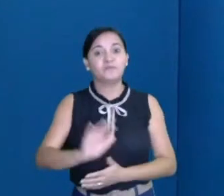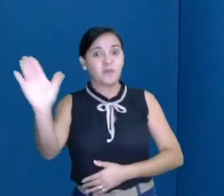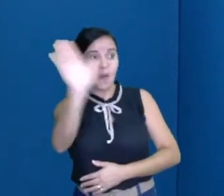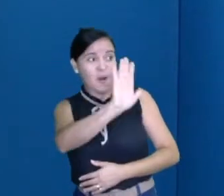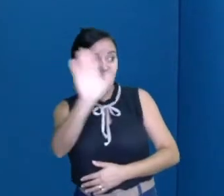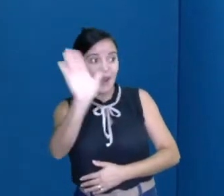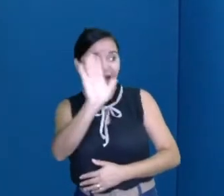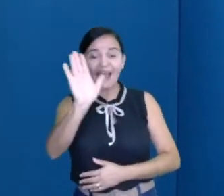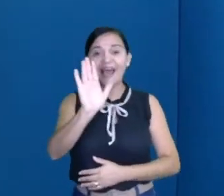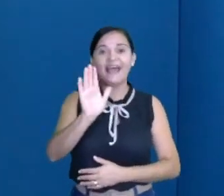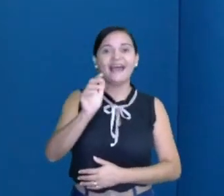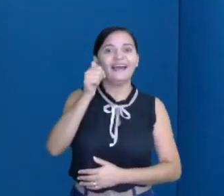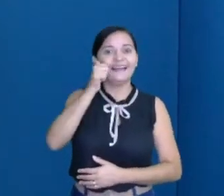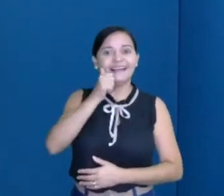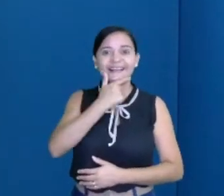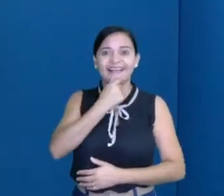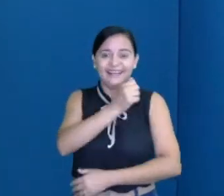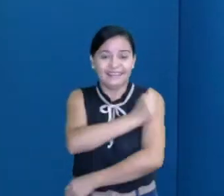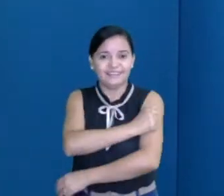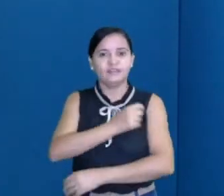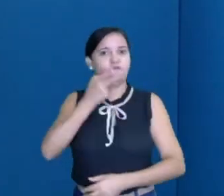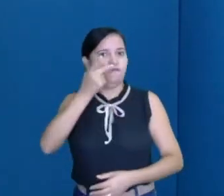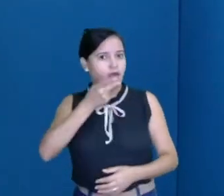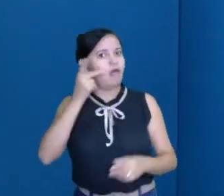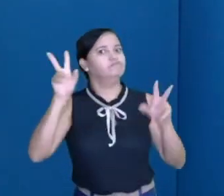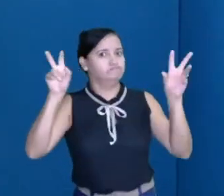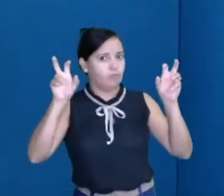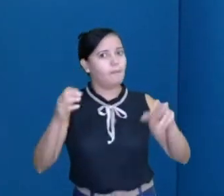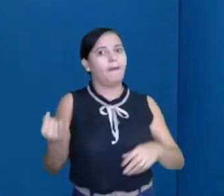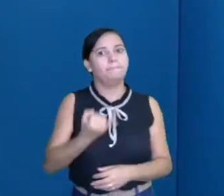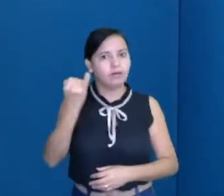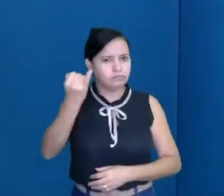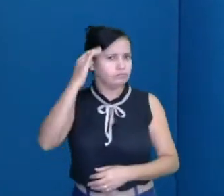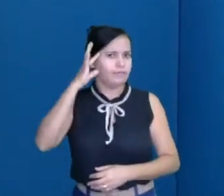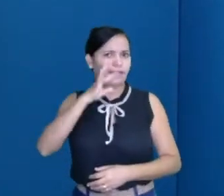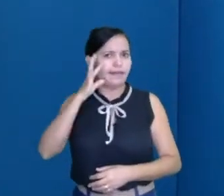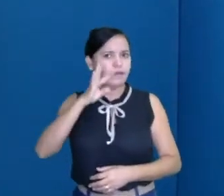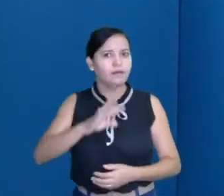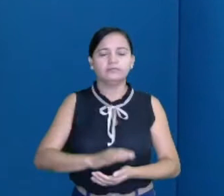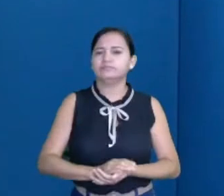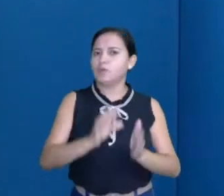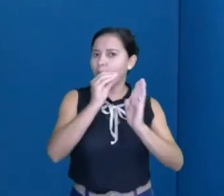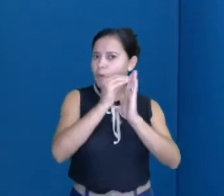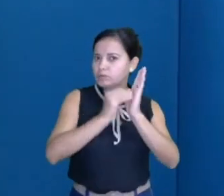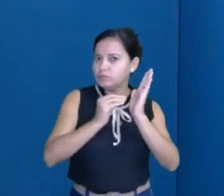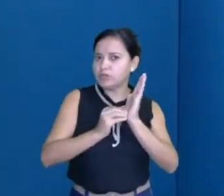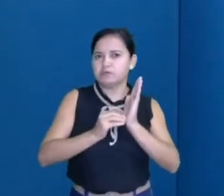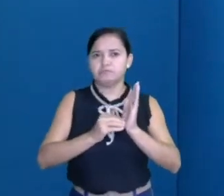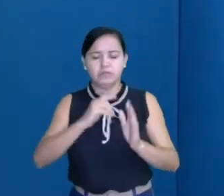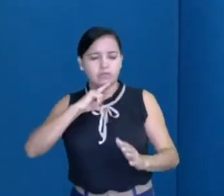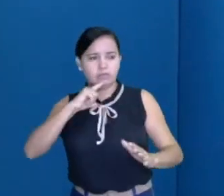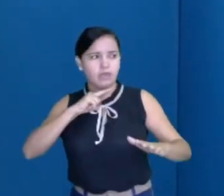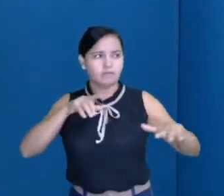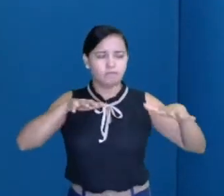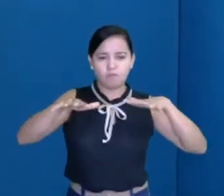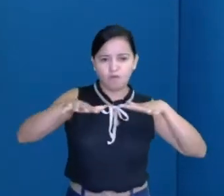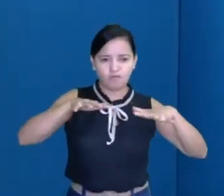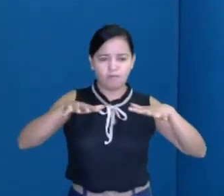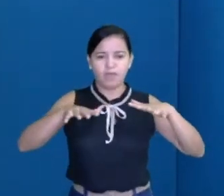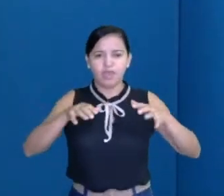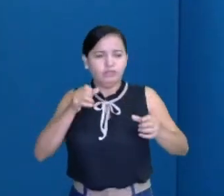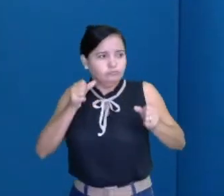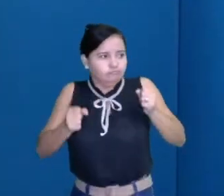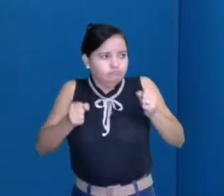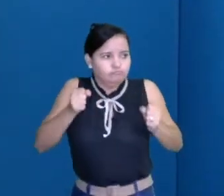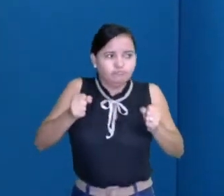Olá, aluno, olá, aluna. Hoje vamos falar sobre um tema muito legal, sobre um assunto que tem tudo a ver com o movimento, com nossa